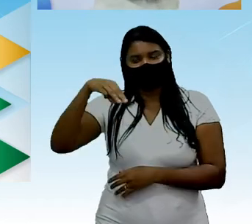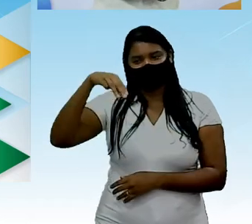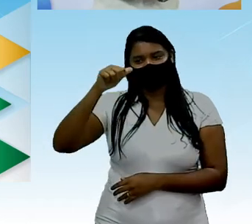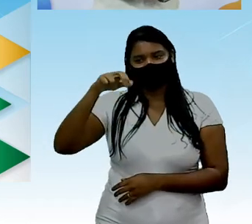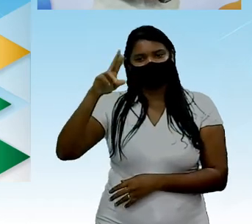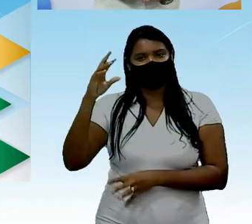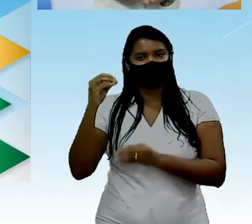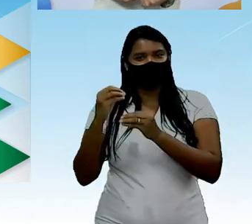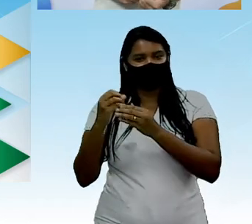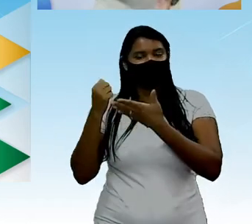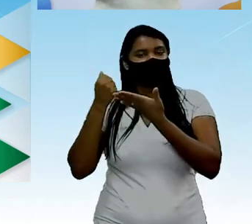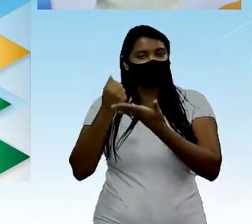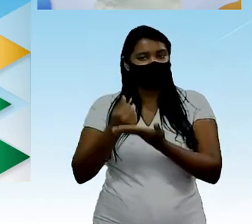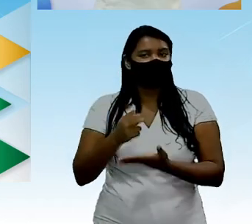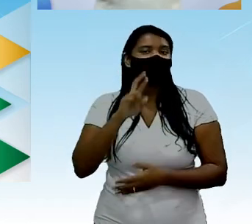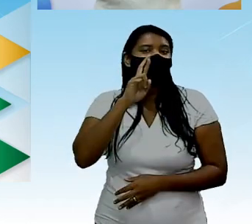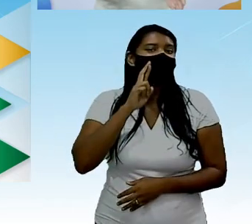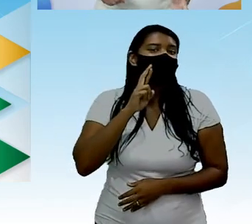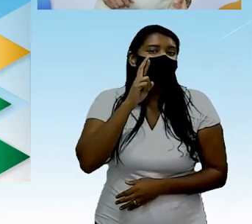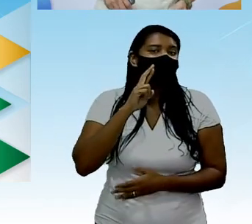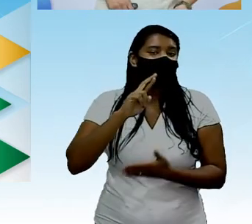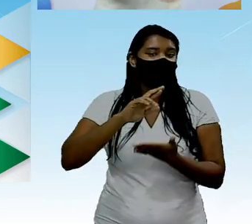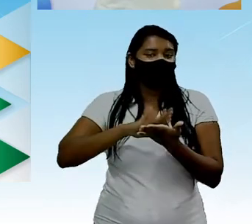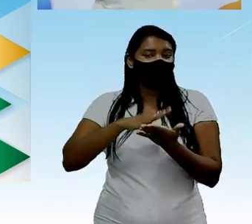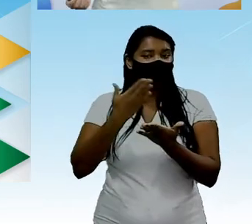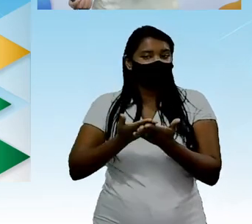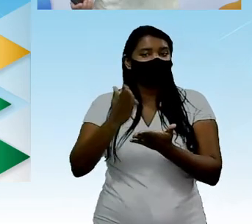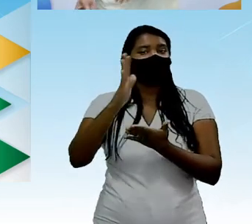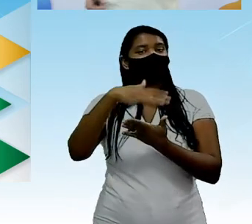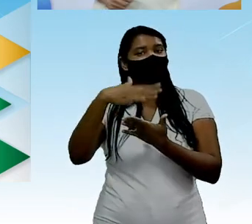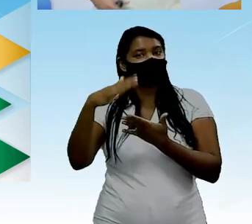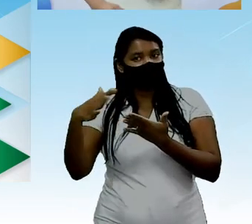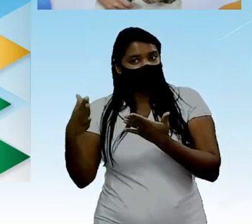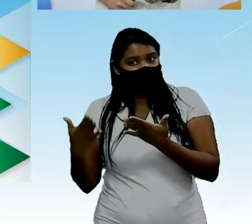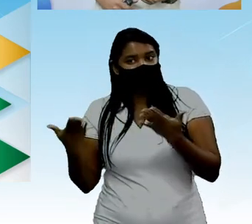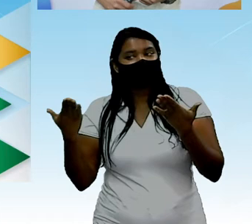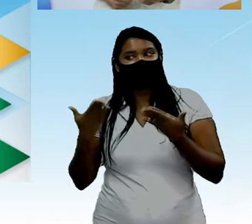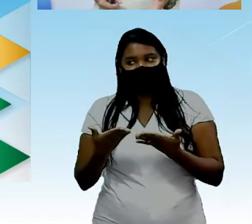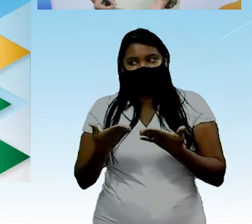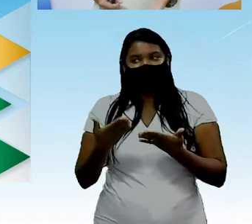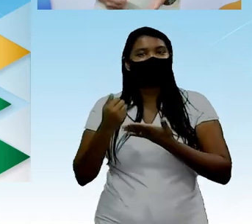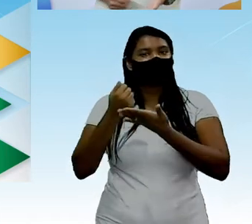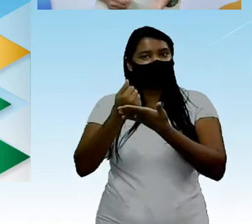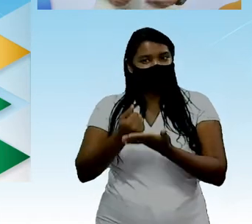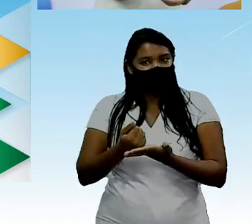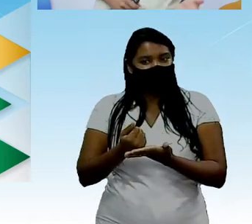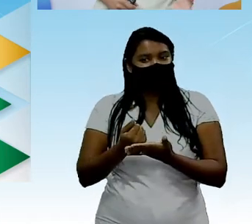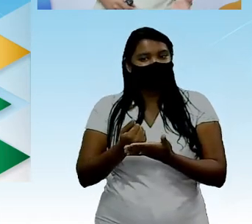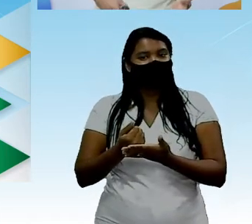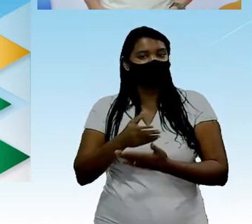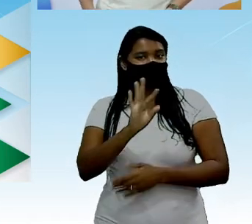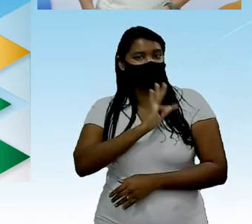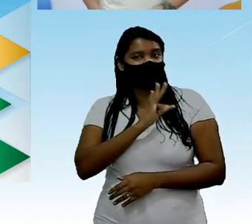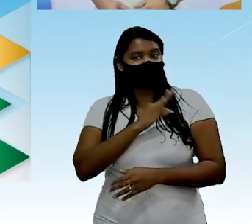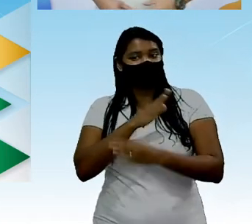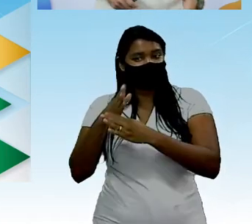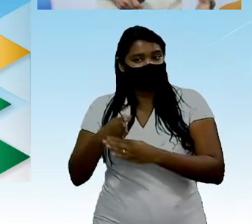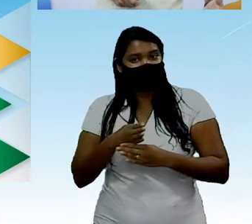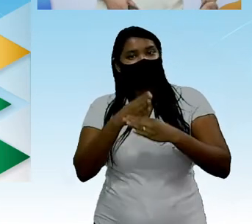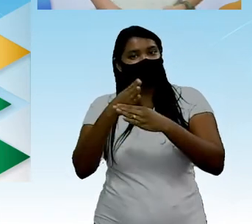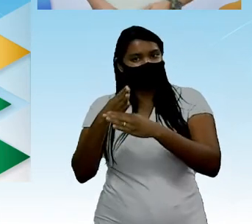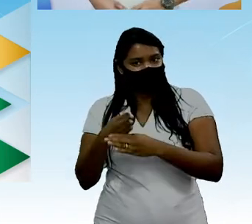com um ajudante, que se divide aí entre intérprete e agora ele é o nosso parceiro da técnica também, que é